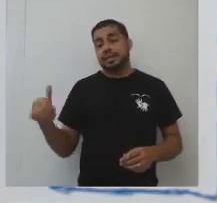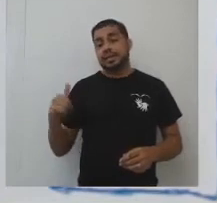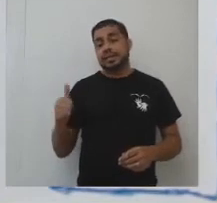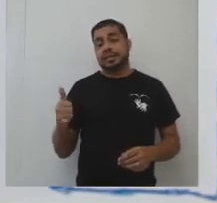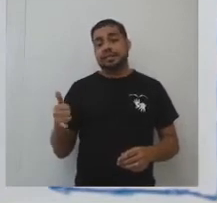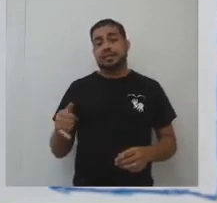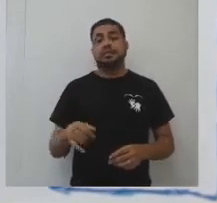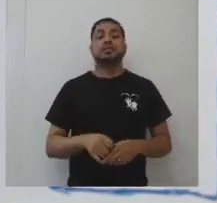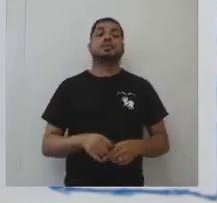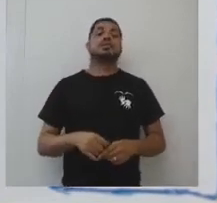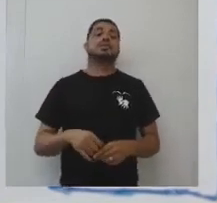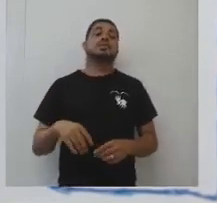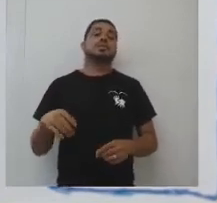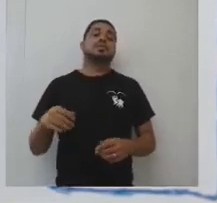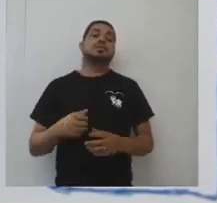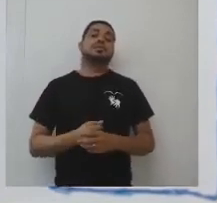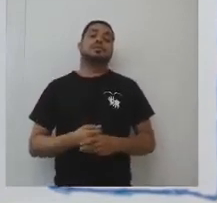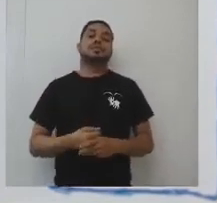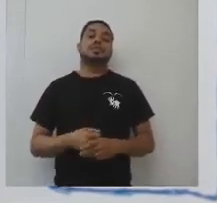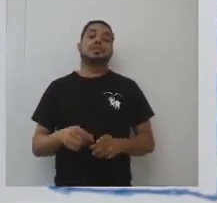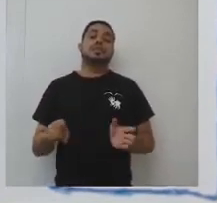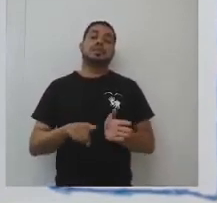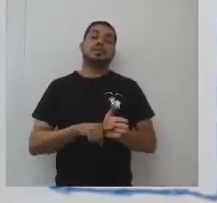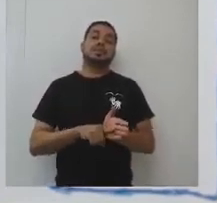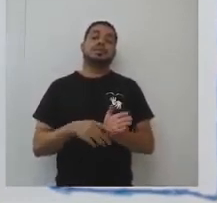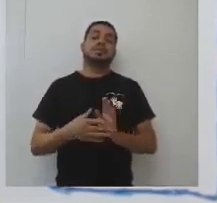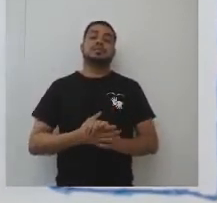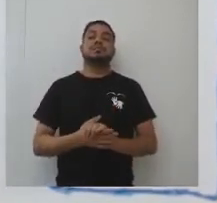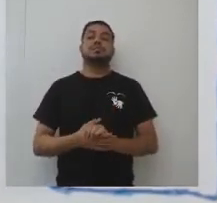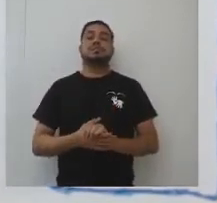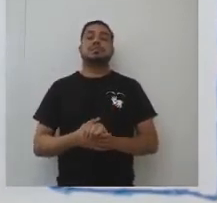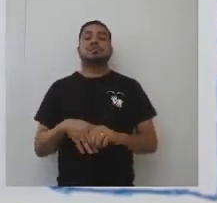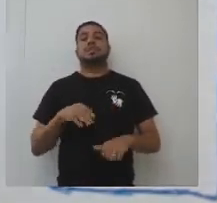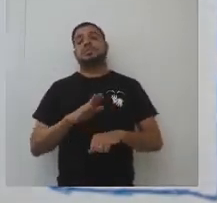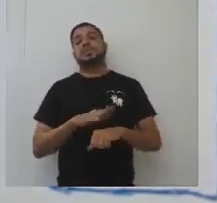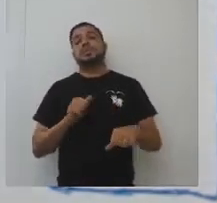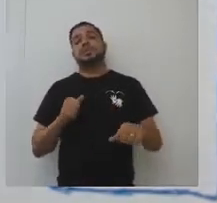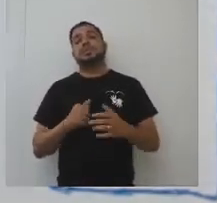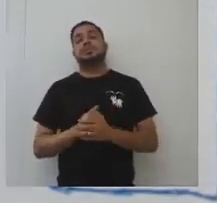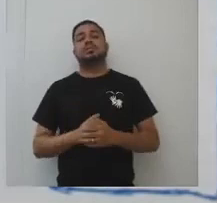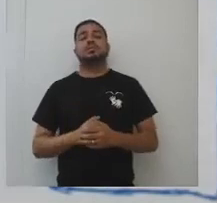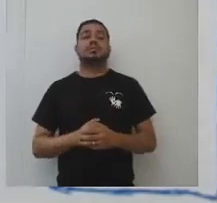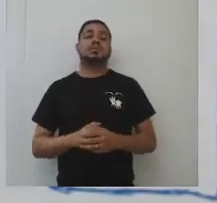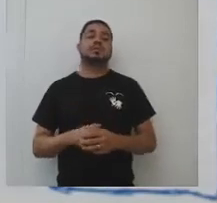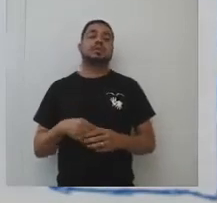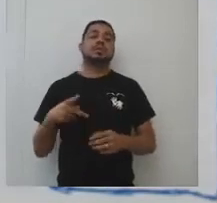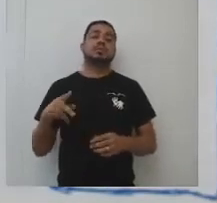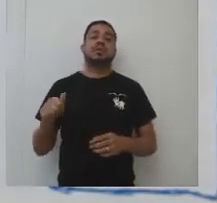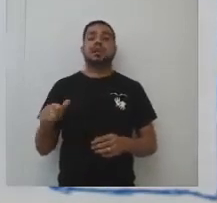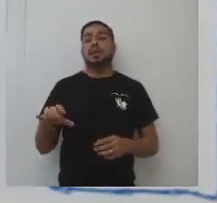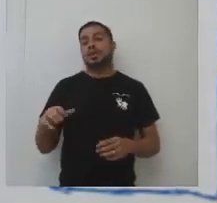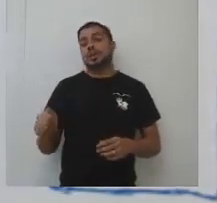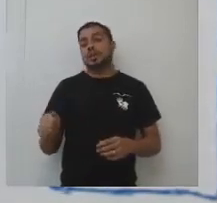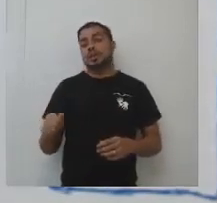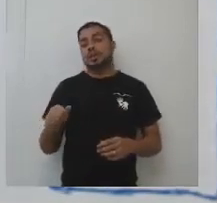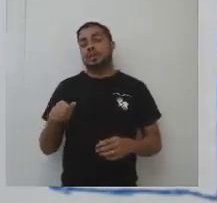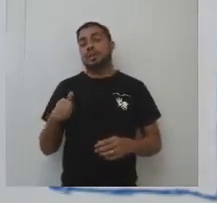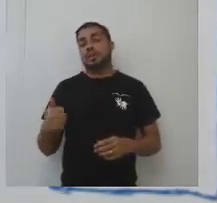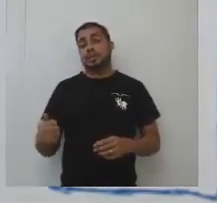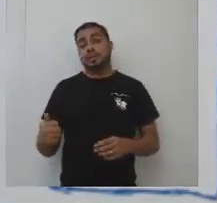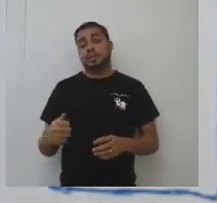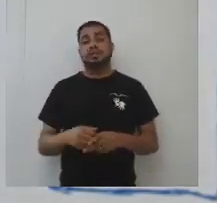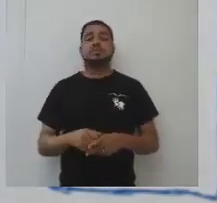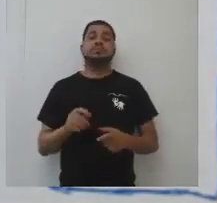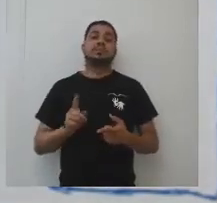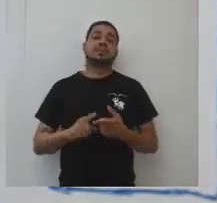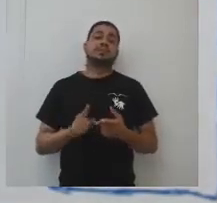eletrizada com carga, olha, negativa. Chamemos de placa A e chamemos